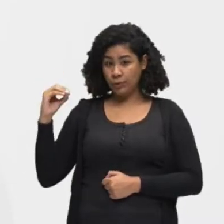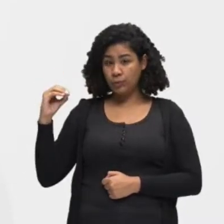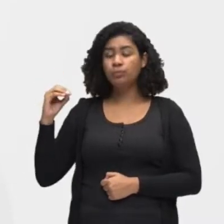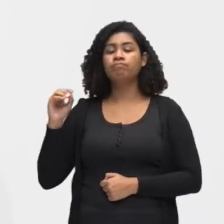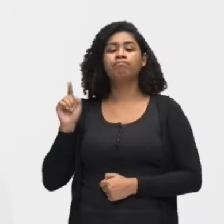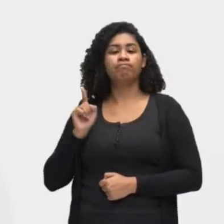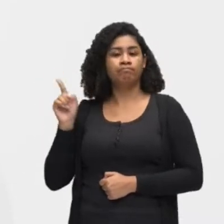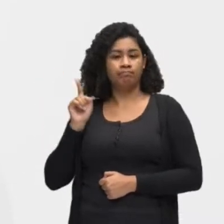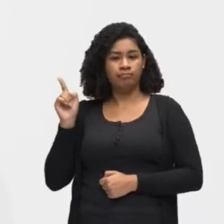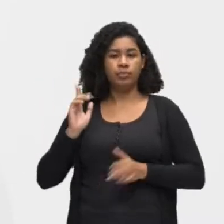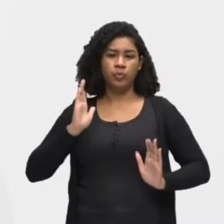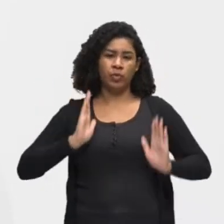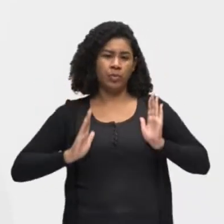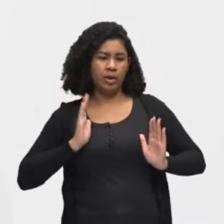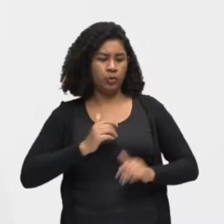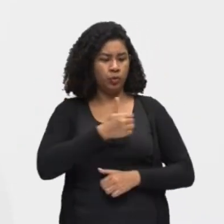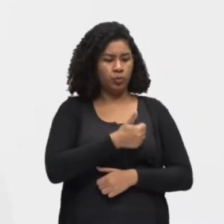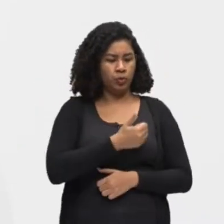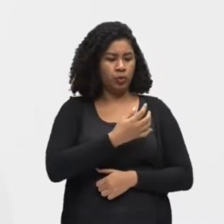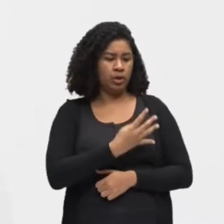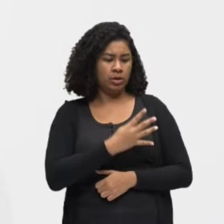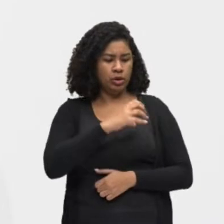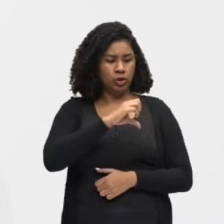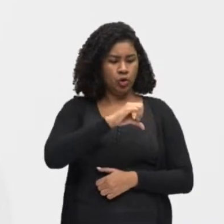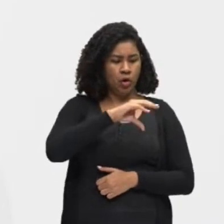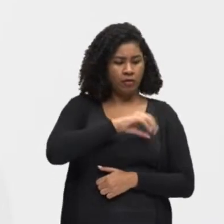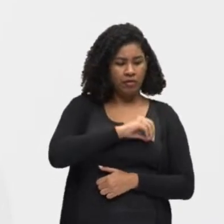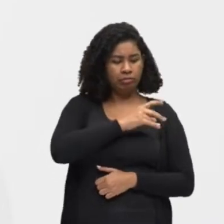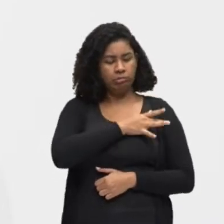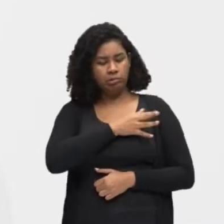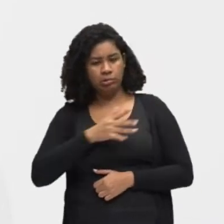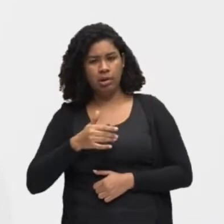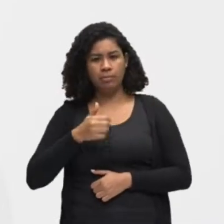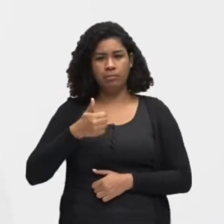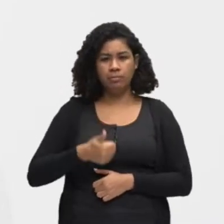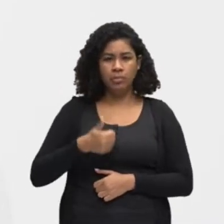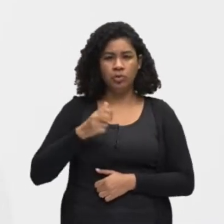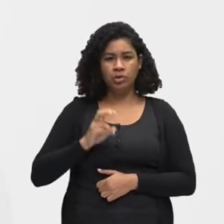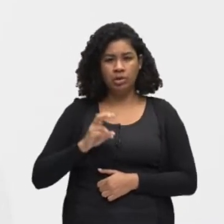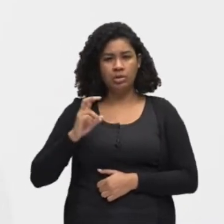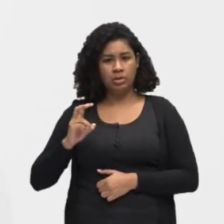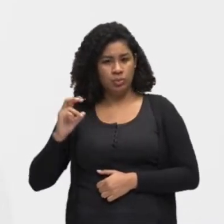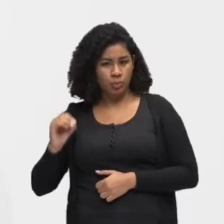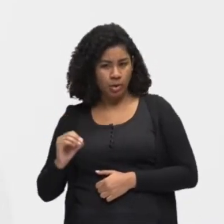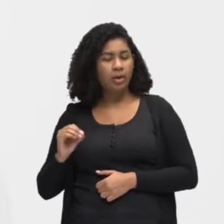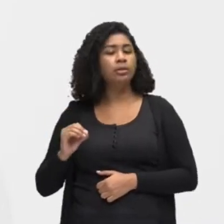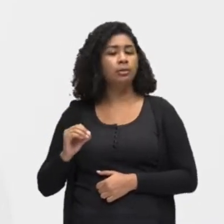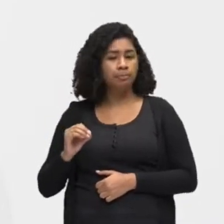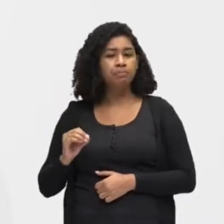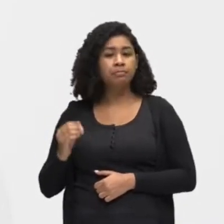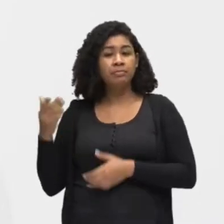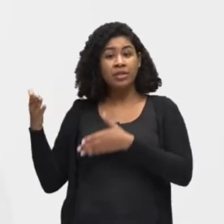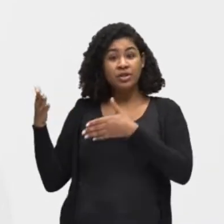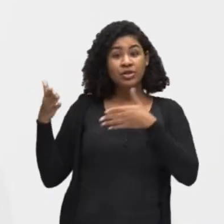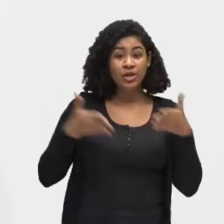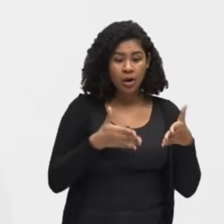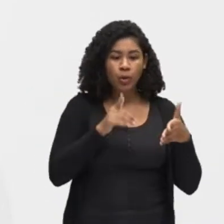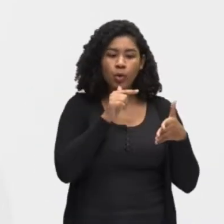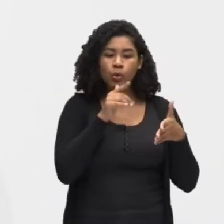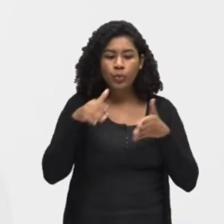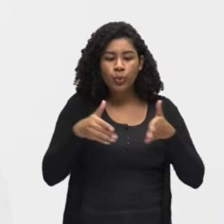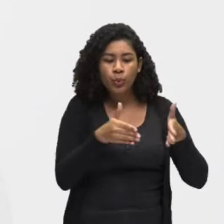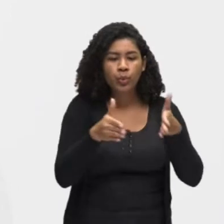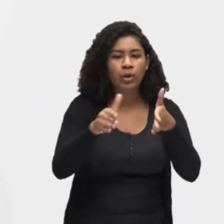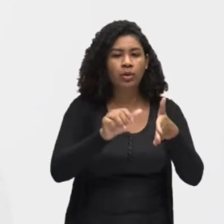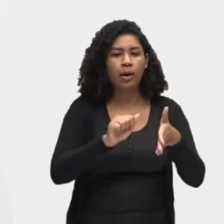né, entre 1490 e 1550, vindo do Peru por via fluvial, atingiu o rio Amazonas, então chamado